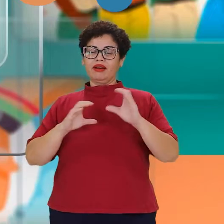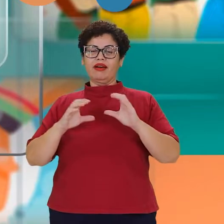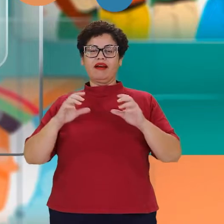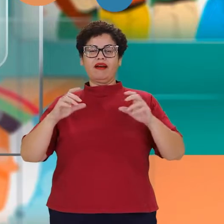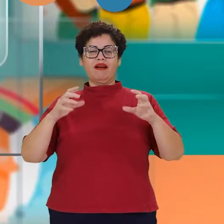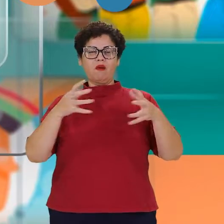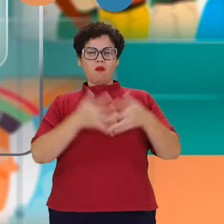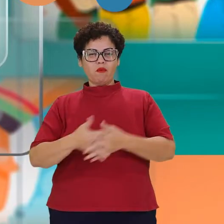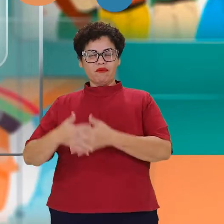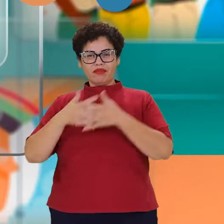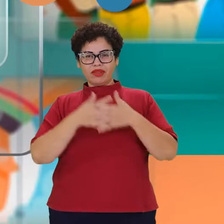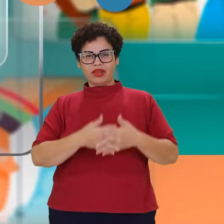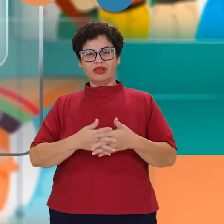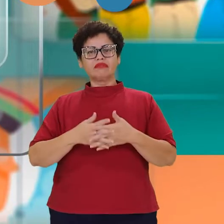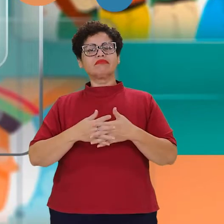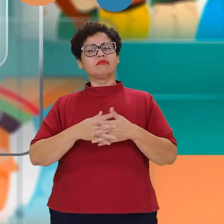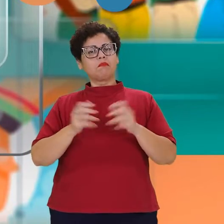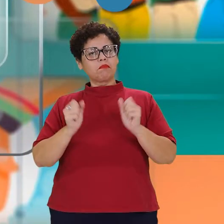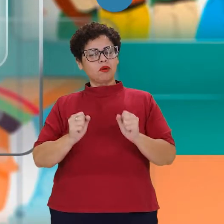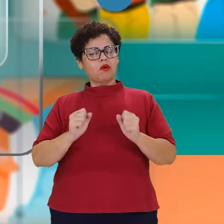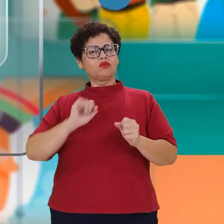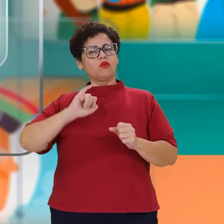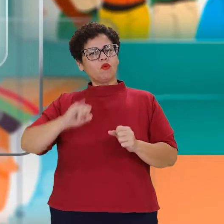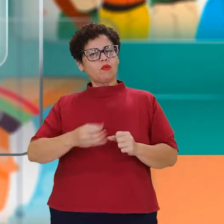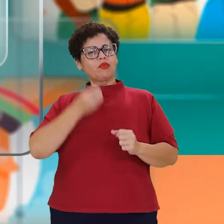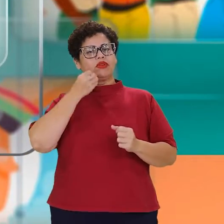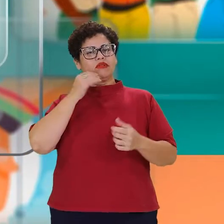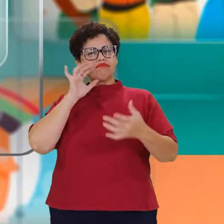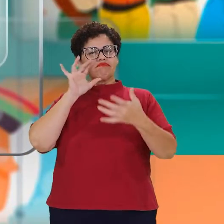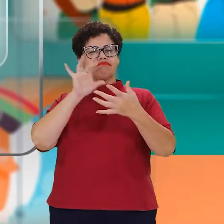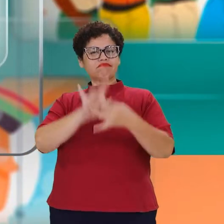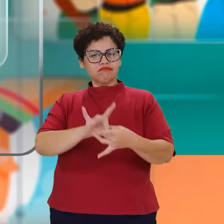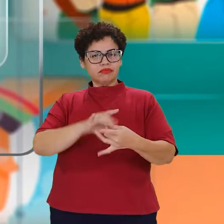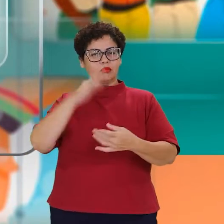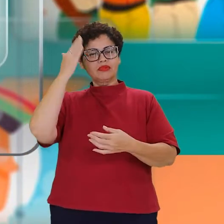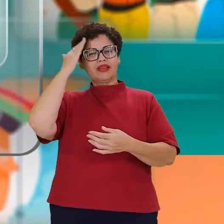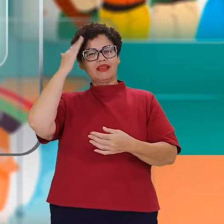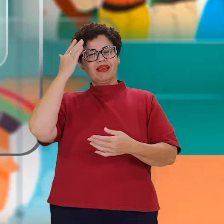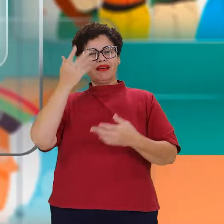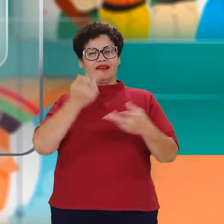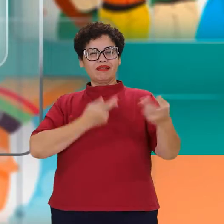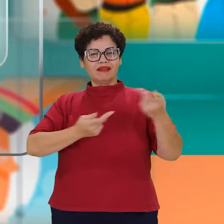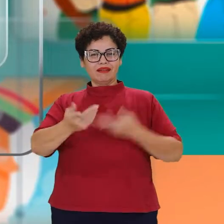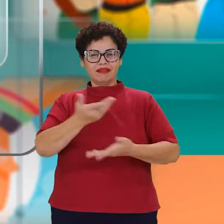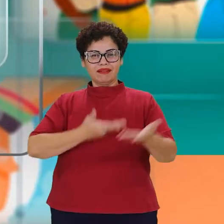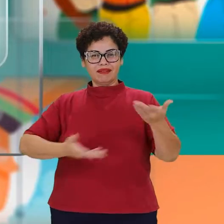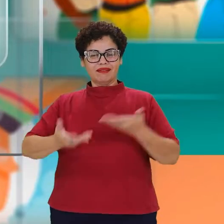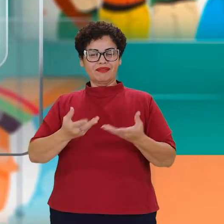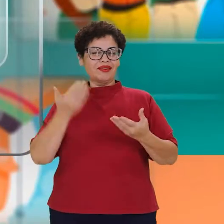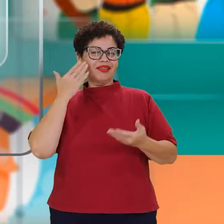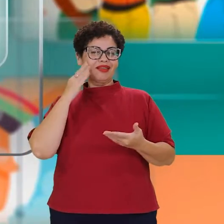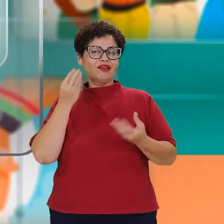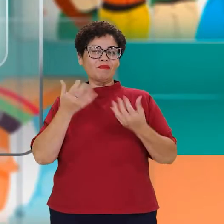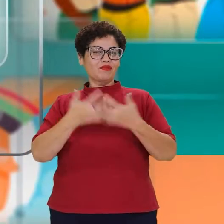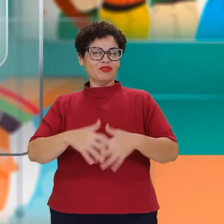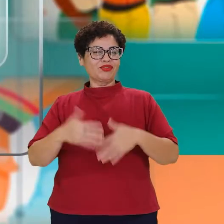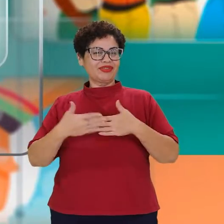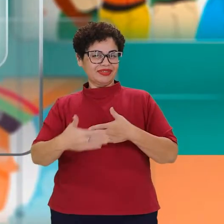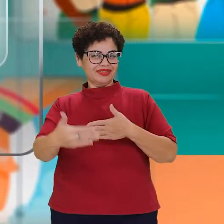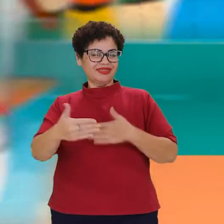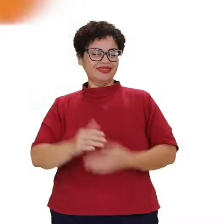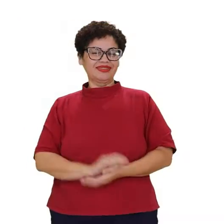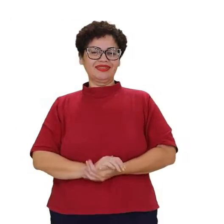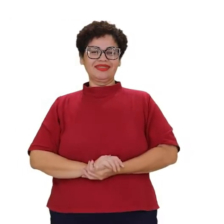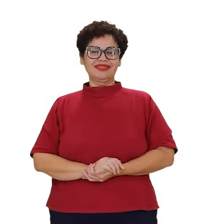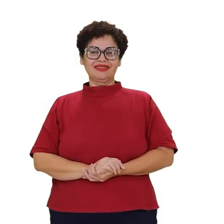transformar nossos conflitos em oportunidades de conexão e entendimento? Vamos entender como isso funciona logo